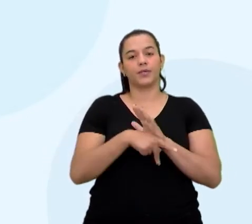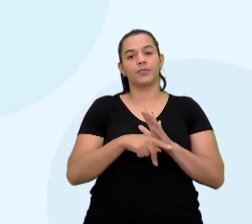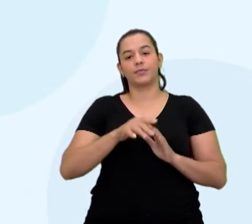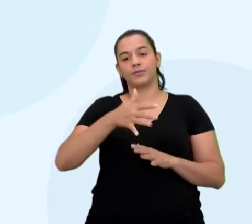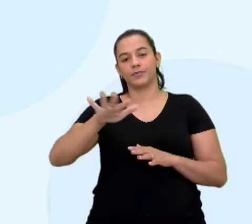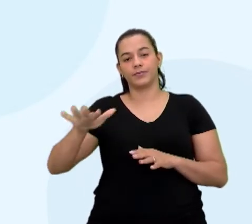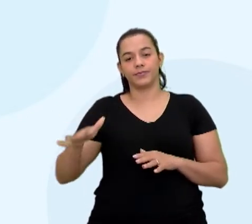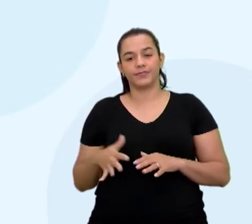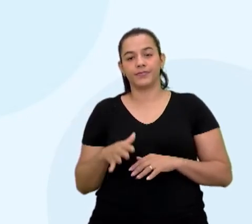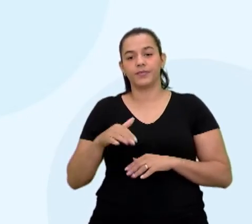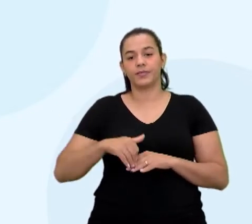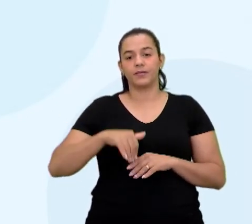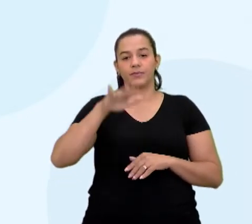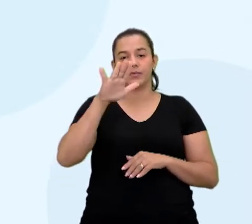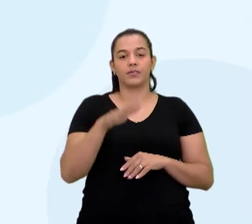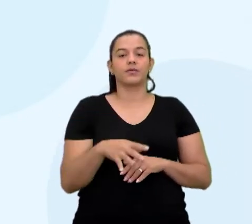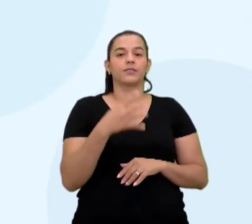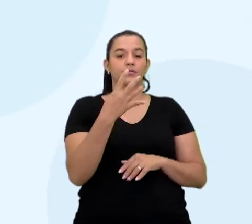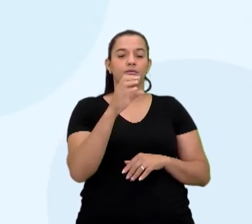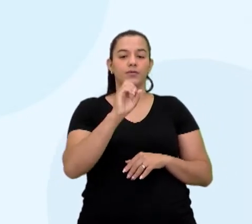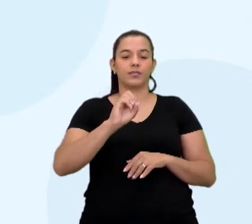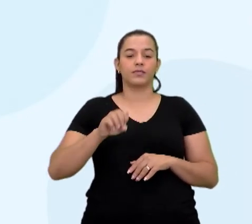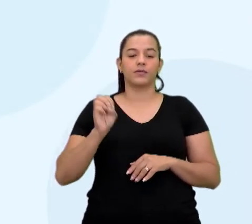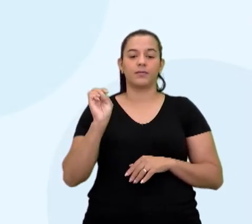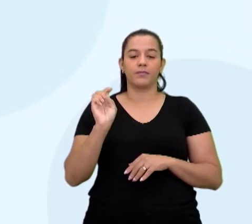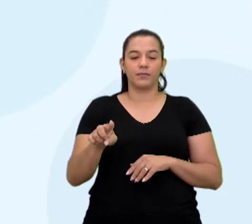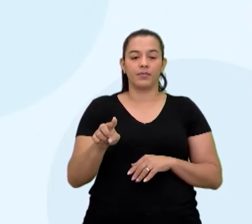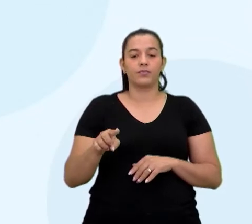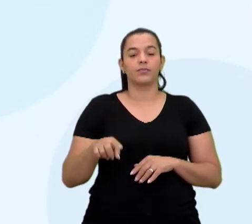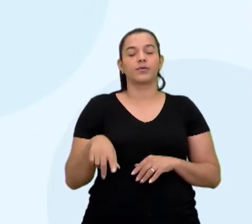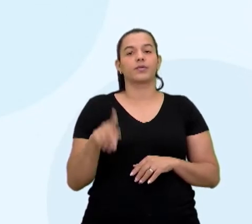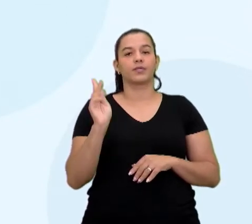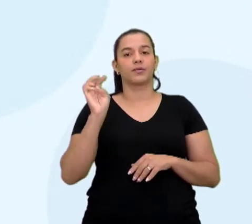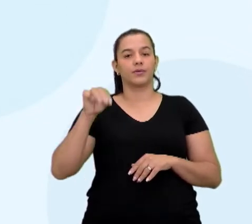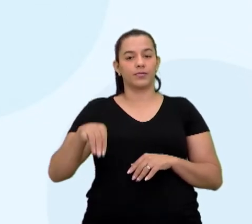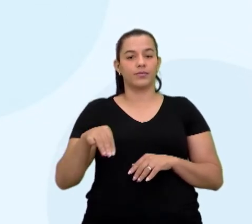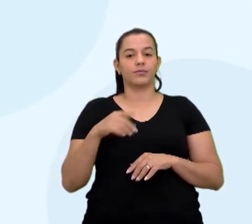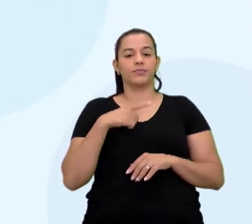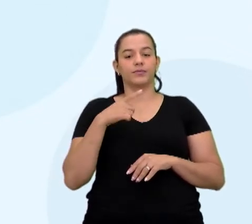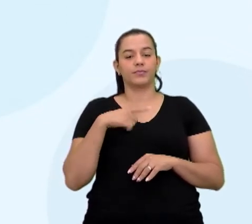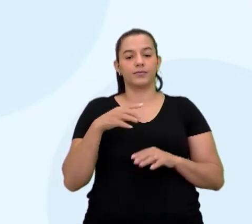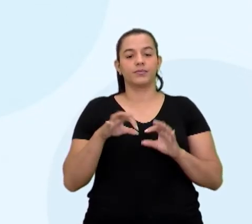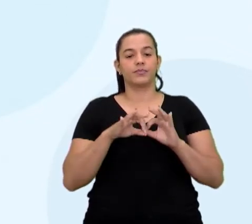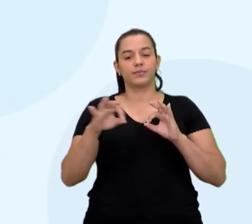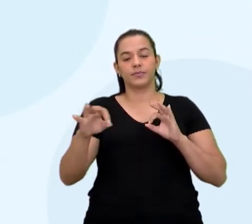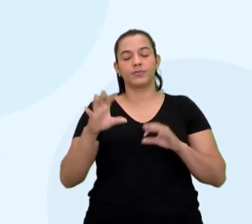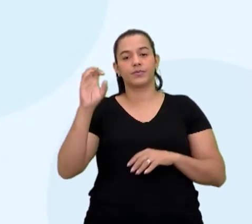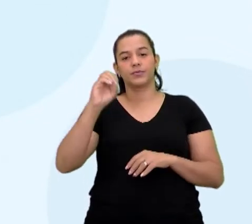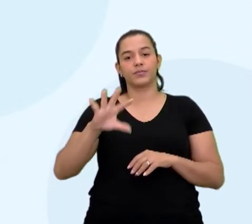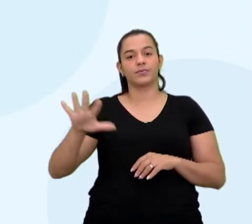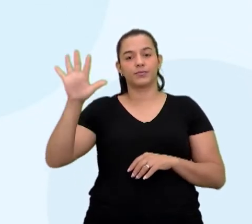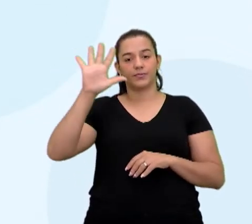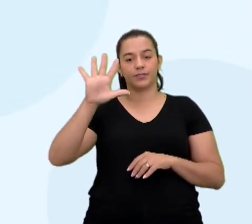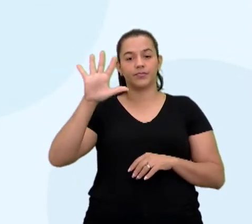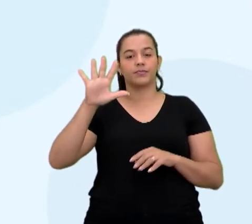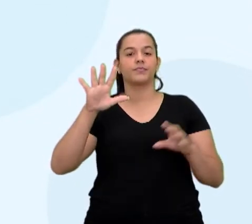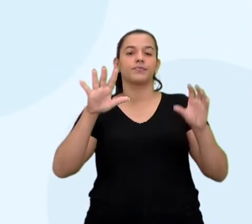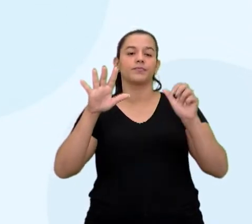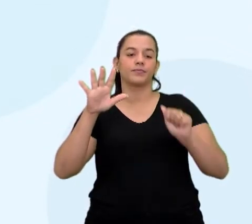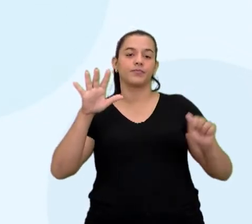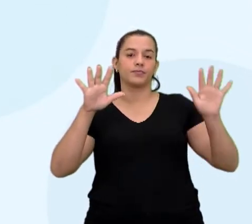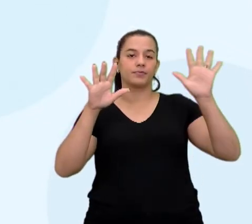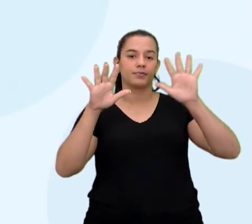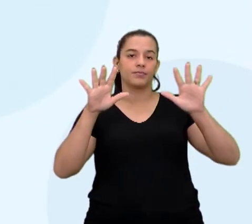tem mais de 40 mil quilômetros de extensão, né? Então tá lá, né? No oeste da América, ao leste da Ásia e